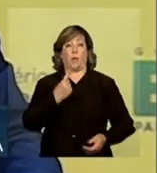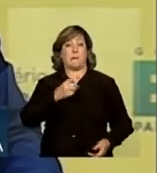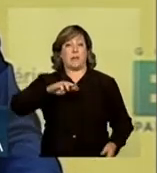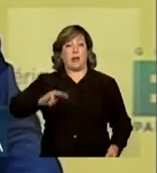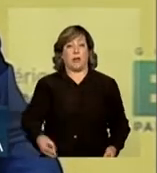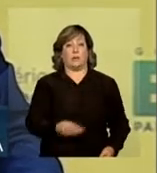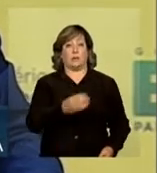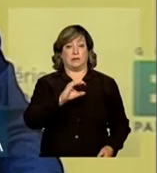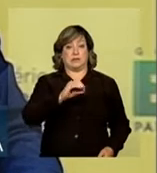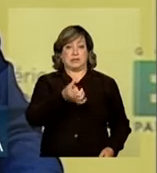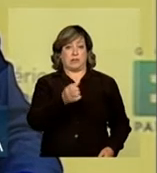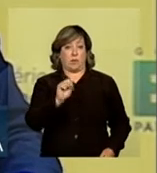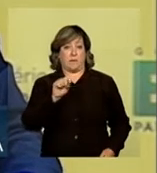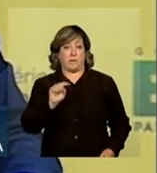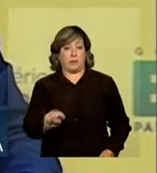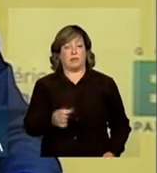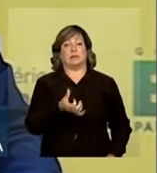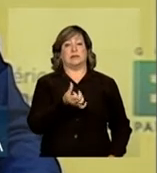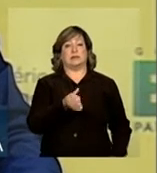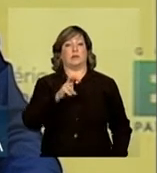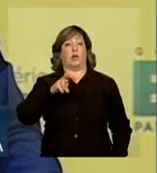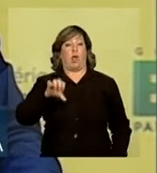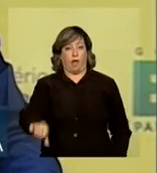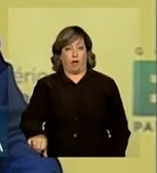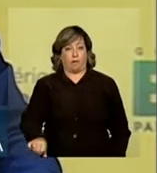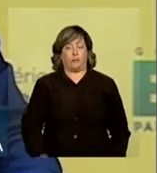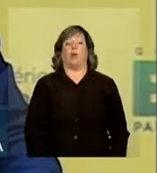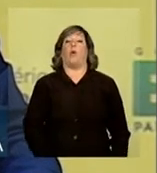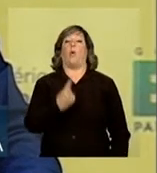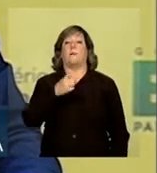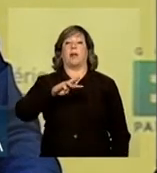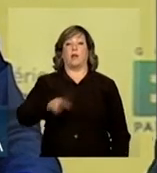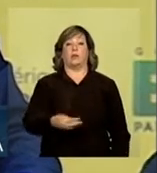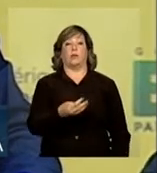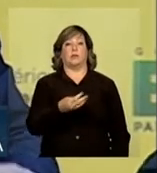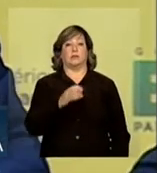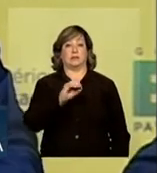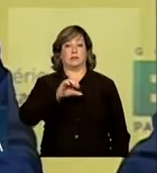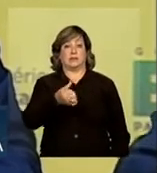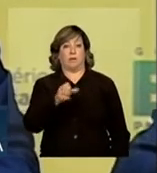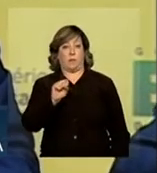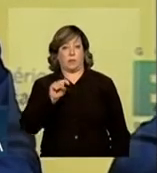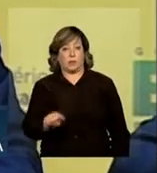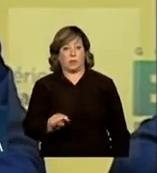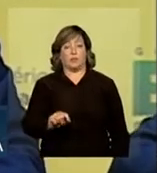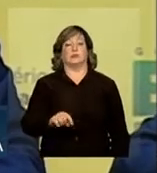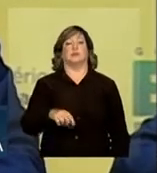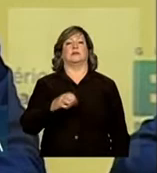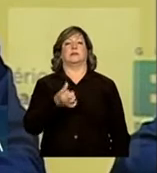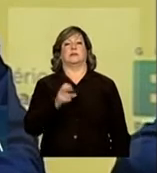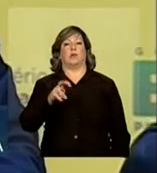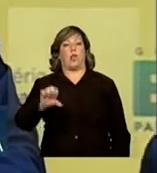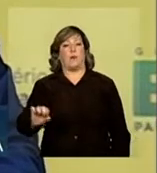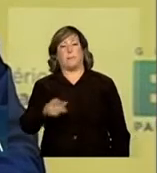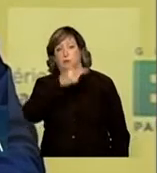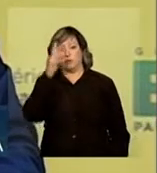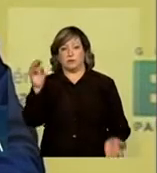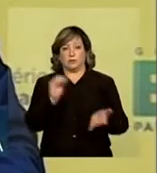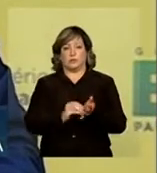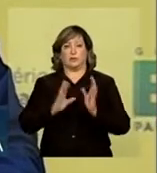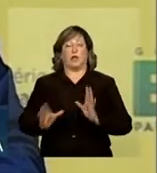68 1659 1 milhão 68639 inscrições